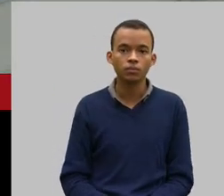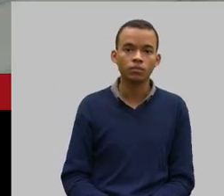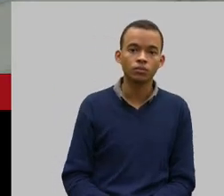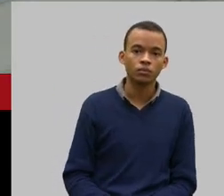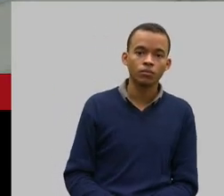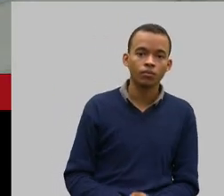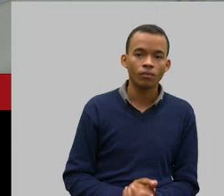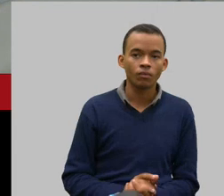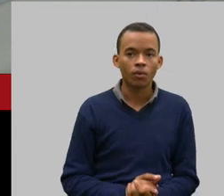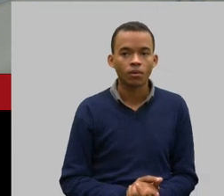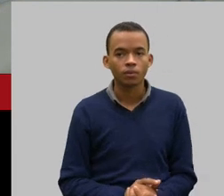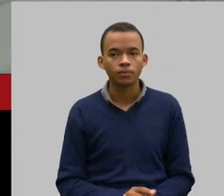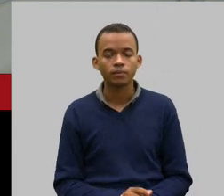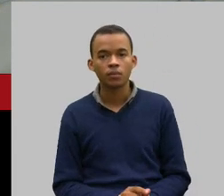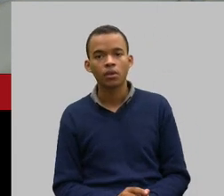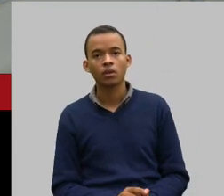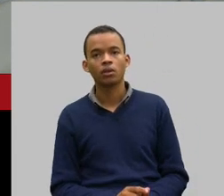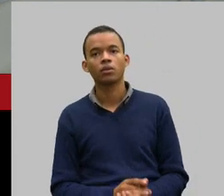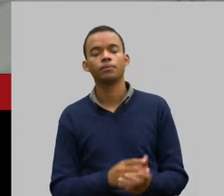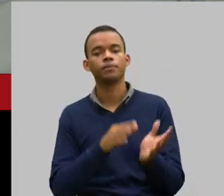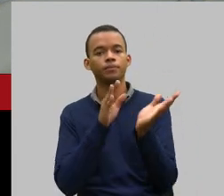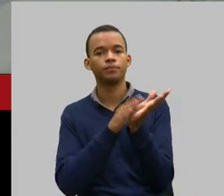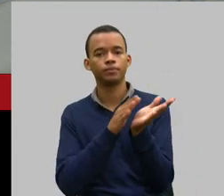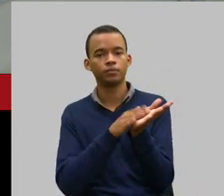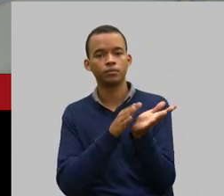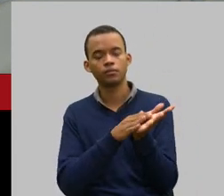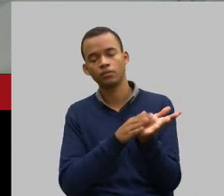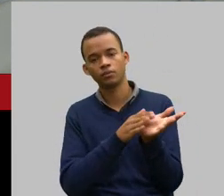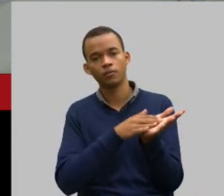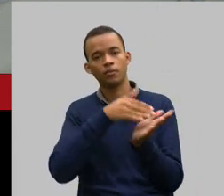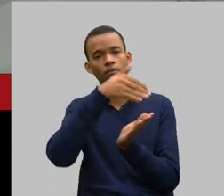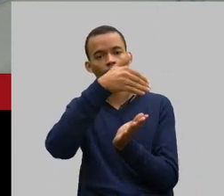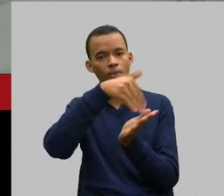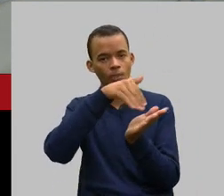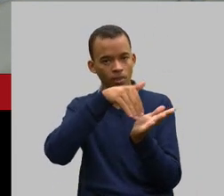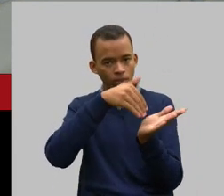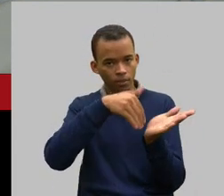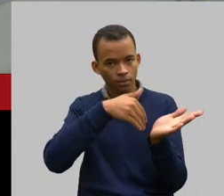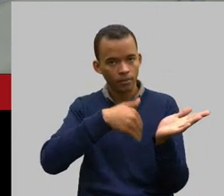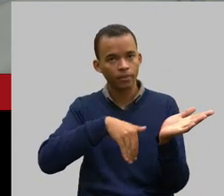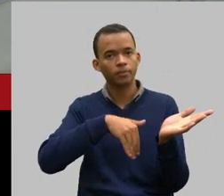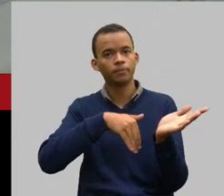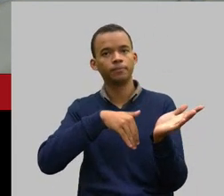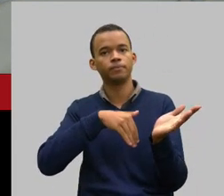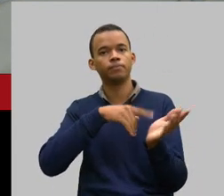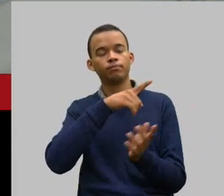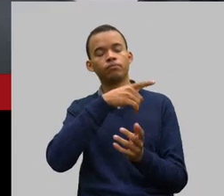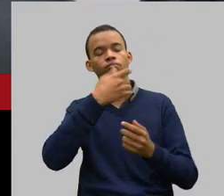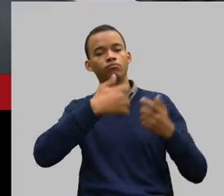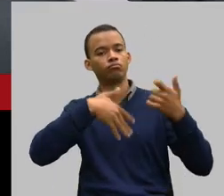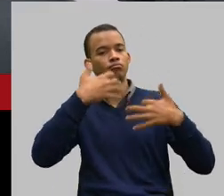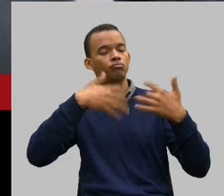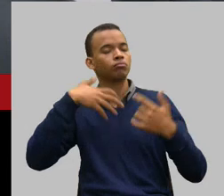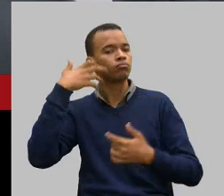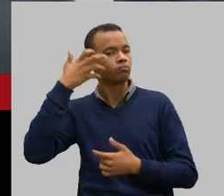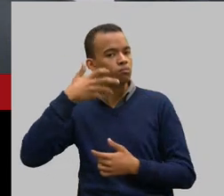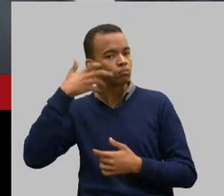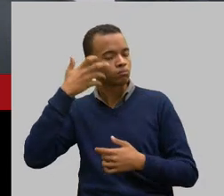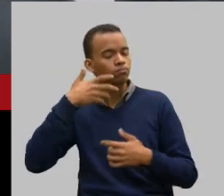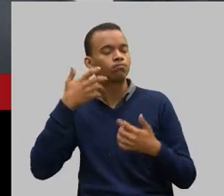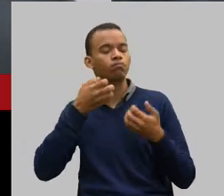questionamentos Parabéns secretário passal pela a sua exposição